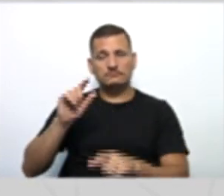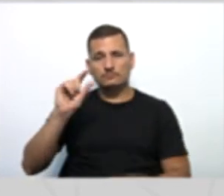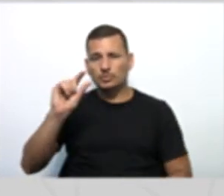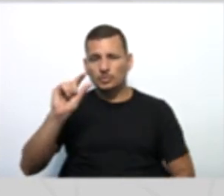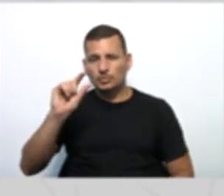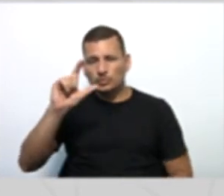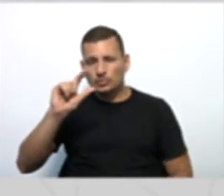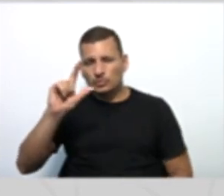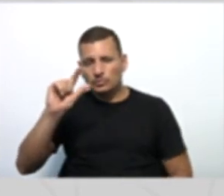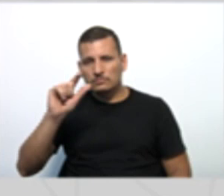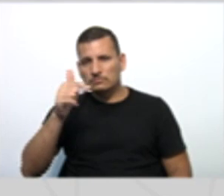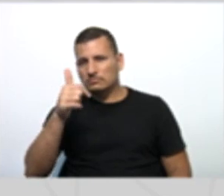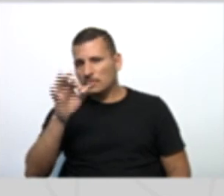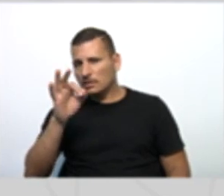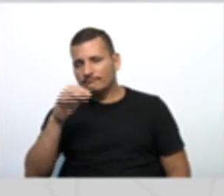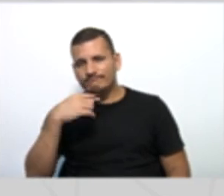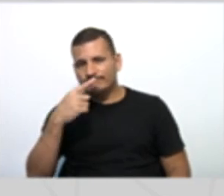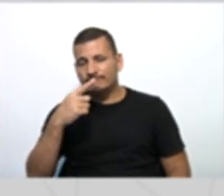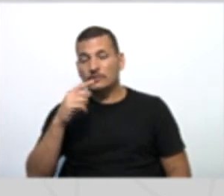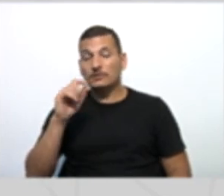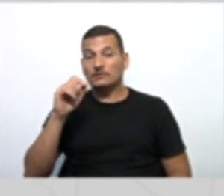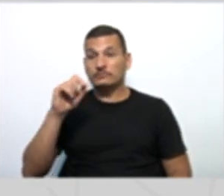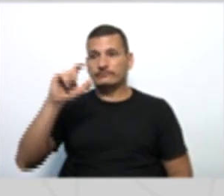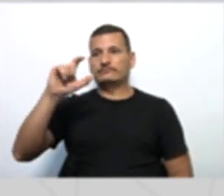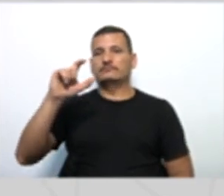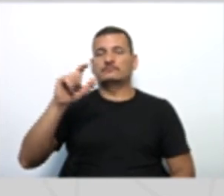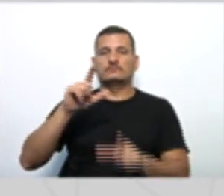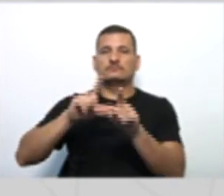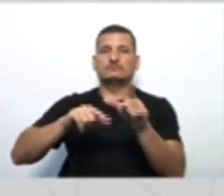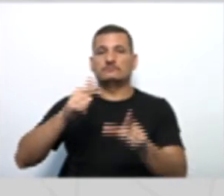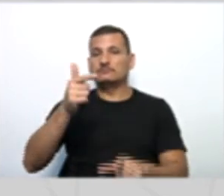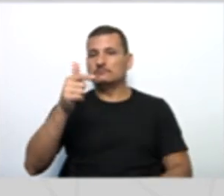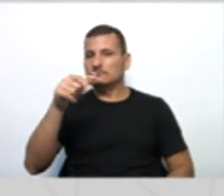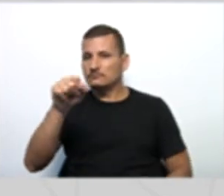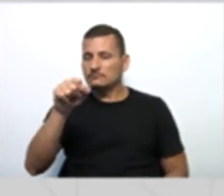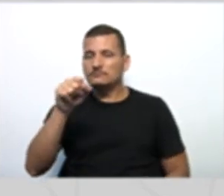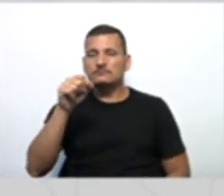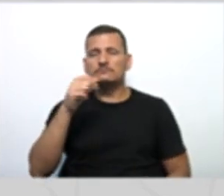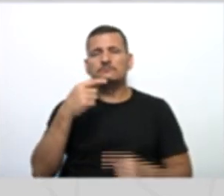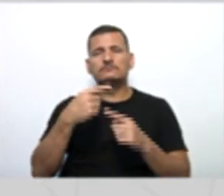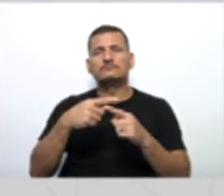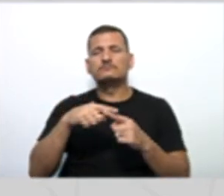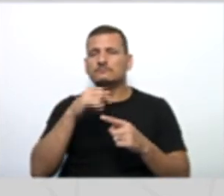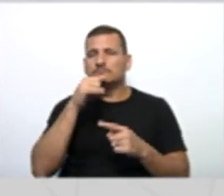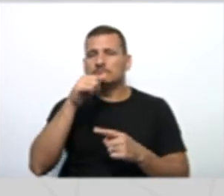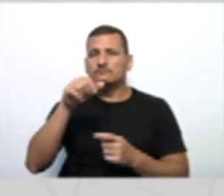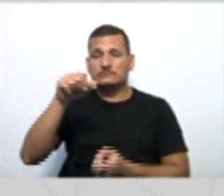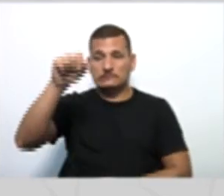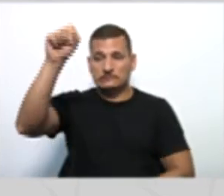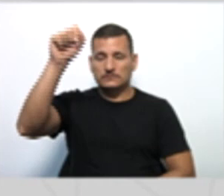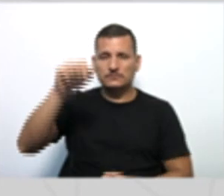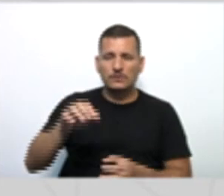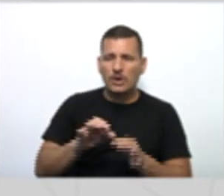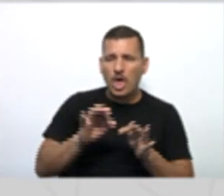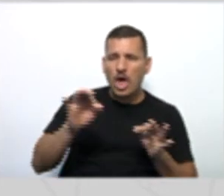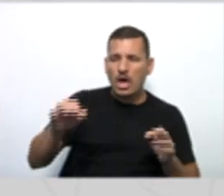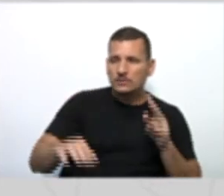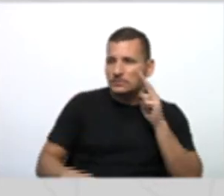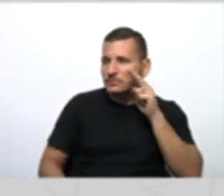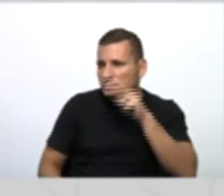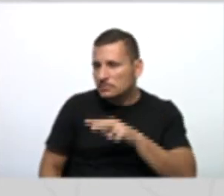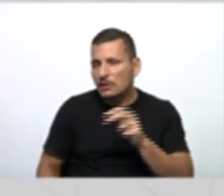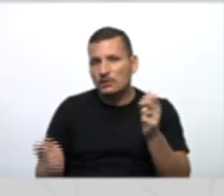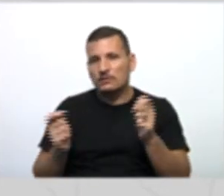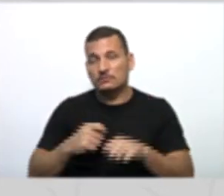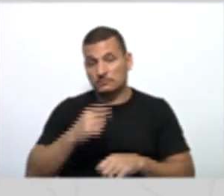partir de 28, para que quem esteja à distância, como num salão de eventos, possa visualizar o meu